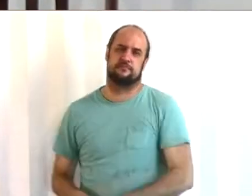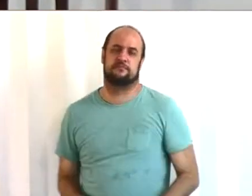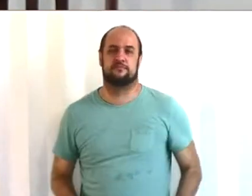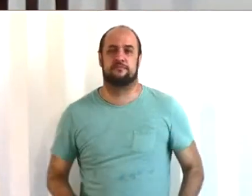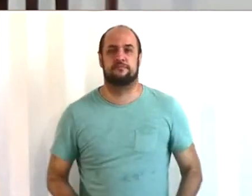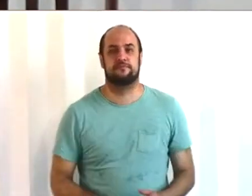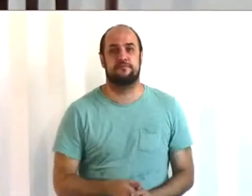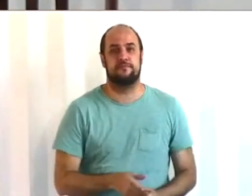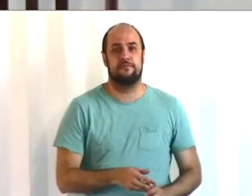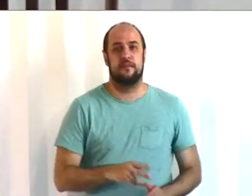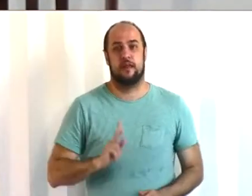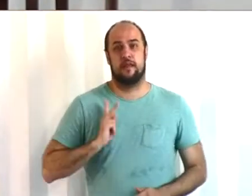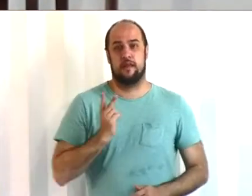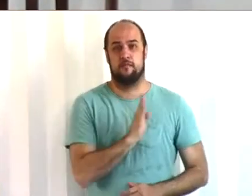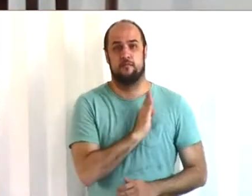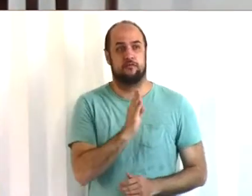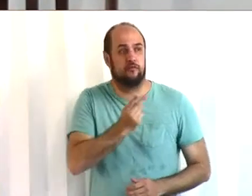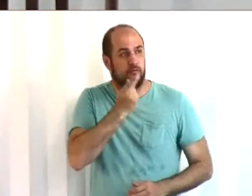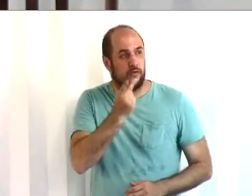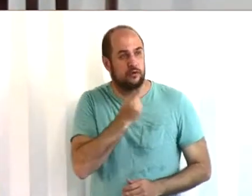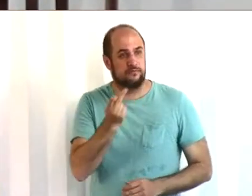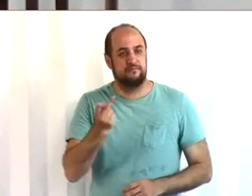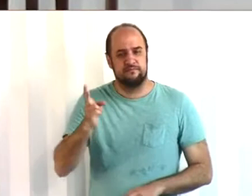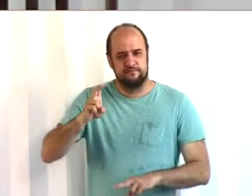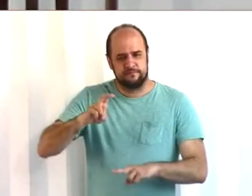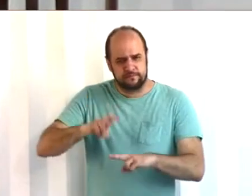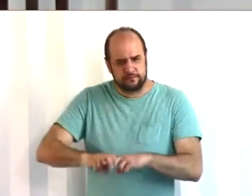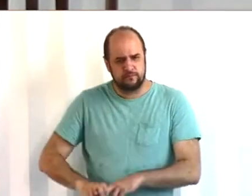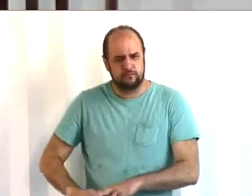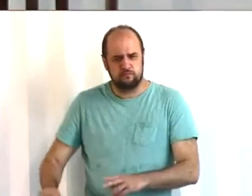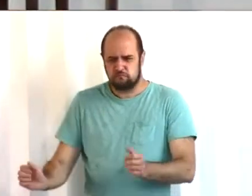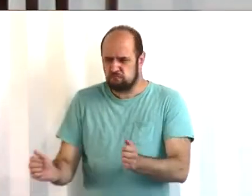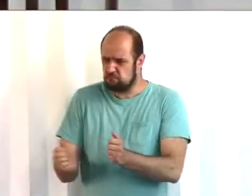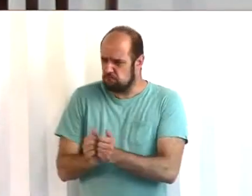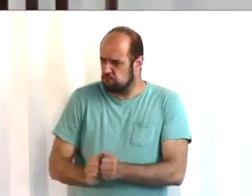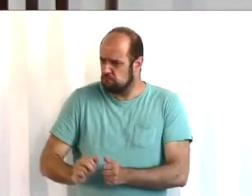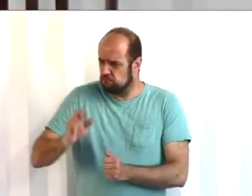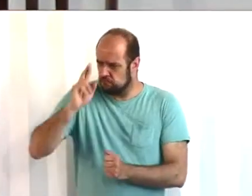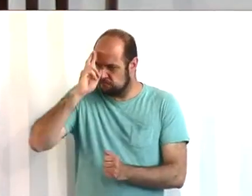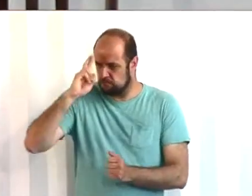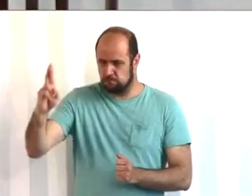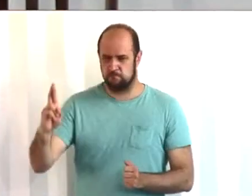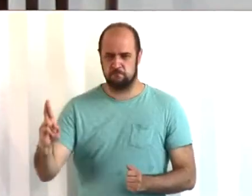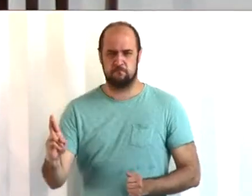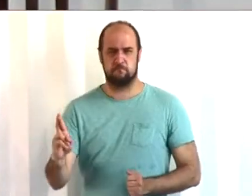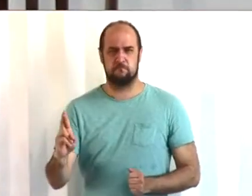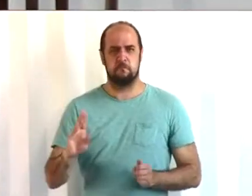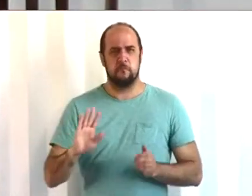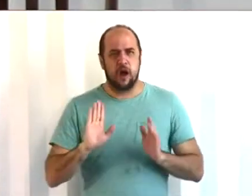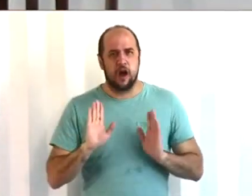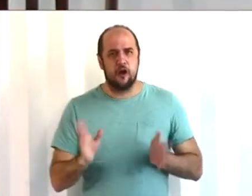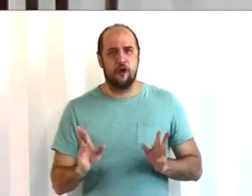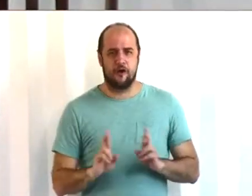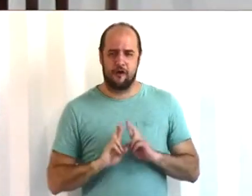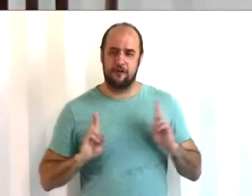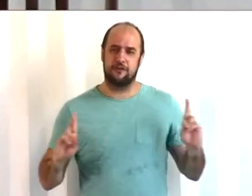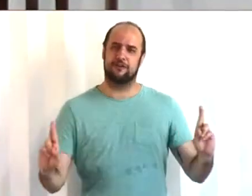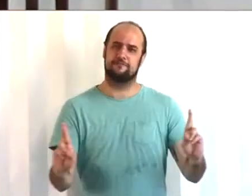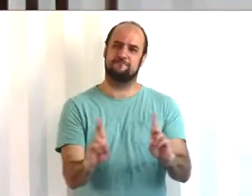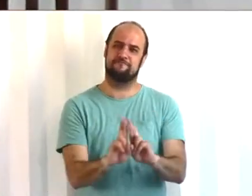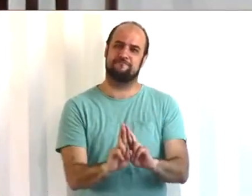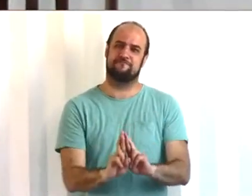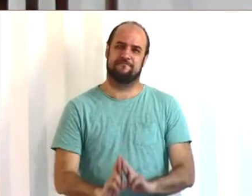autor aos Hebreus diz que ele assentou-se à destra da majestade para reinar. O